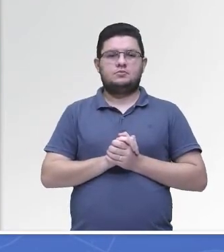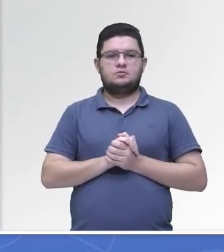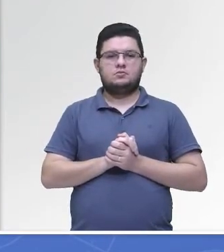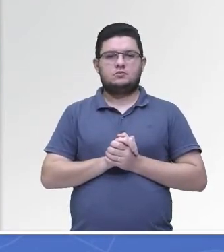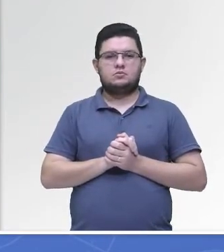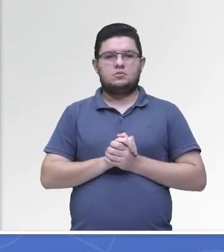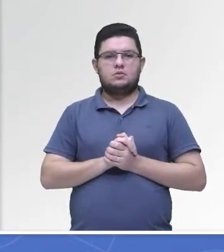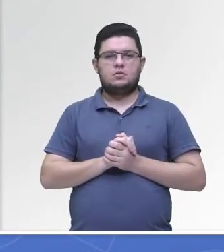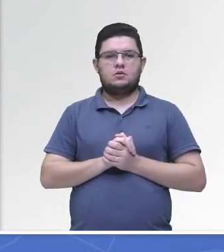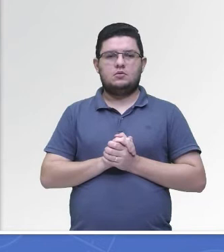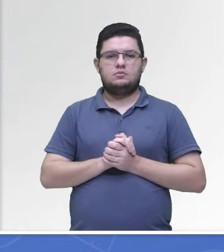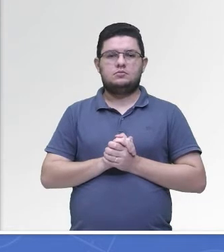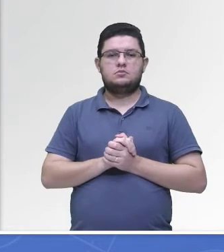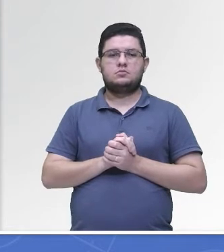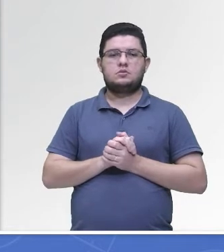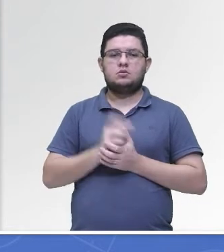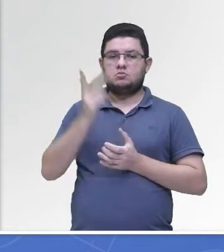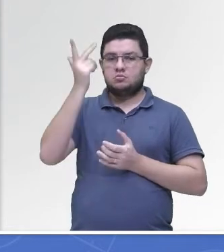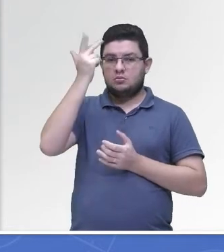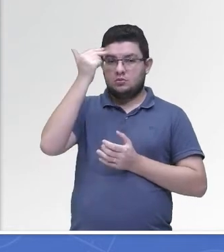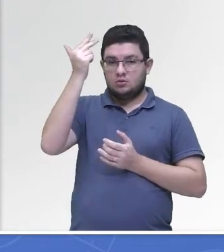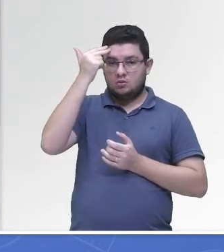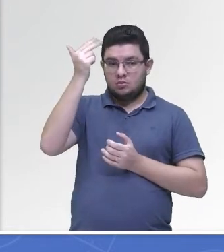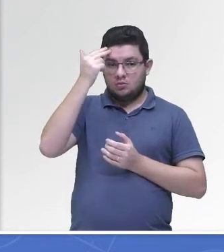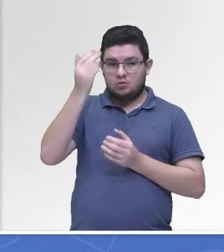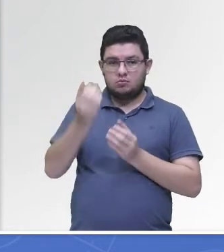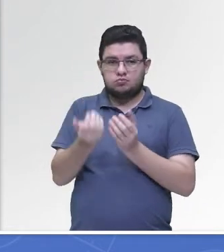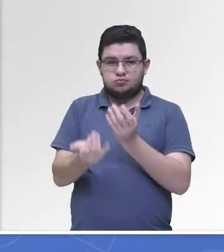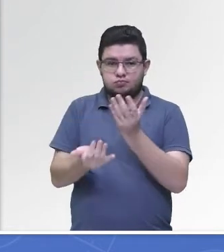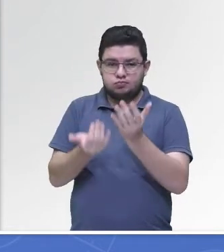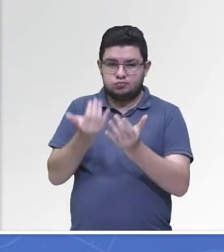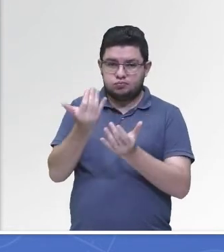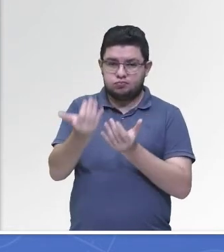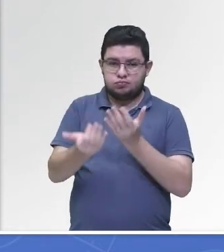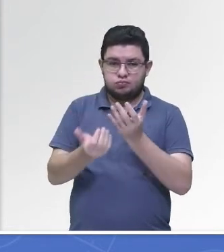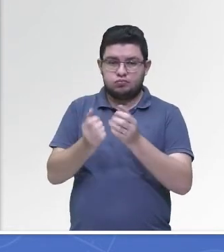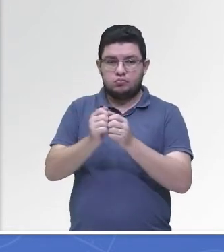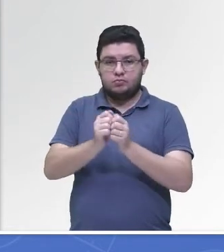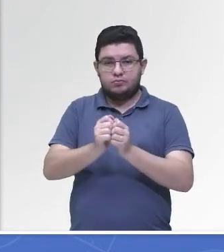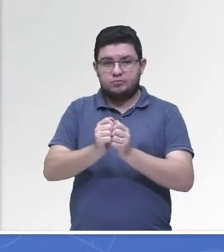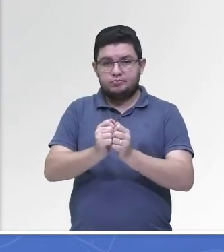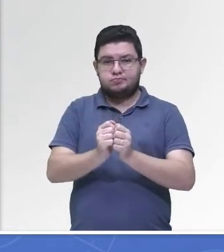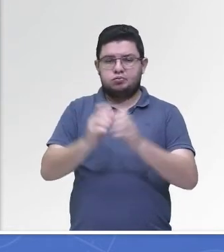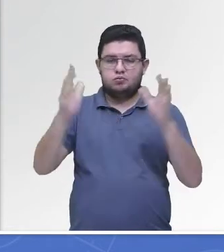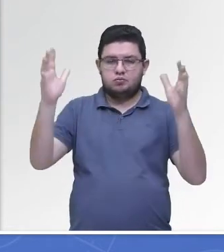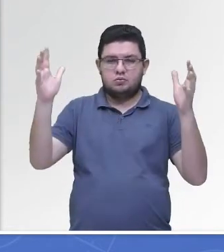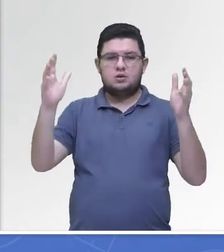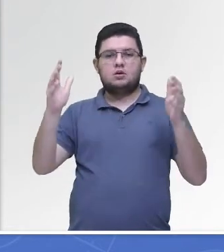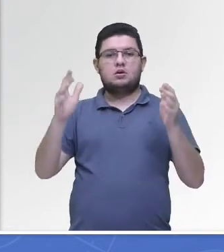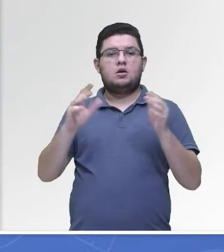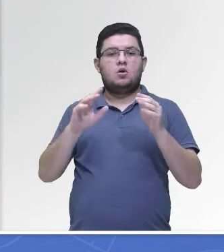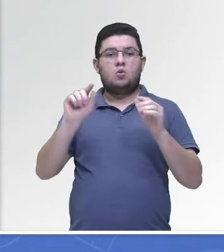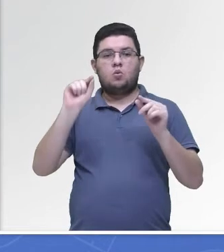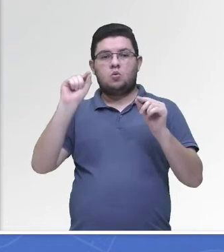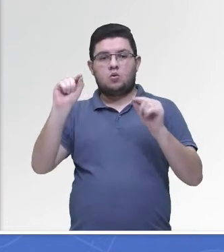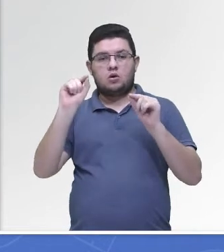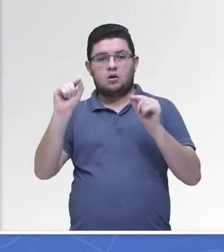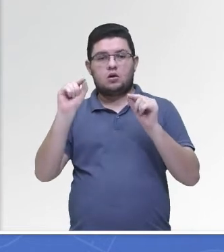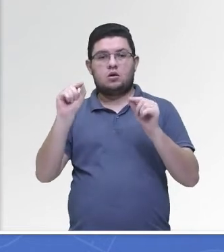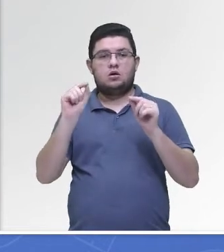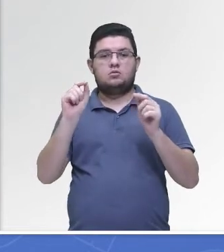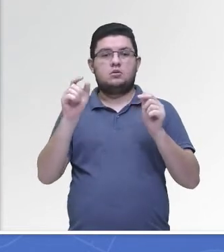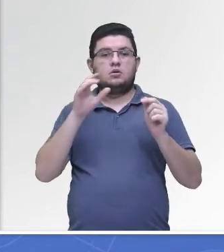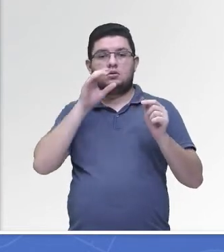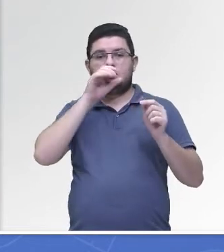A combustão espontânea ou muito rápida, chamada detonação, reduz a eficiência e aumenta o desgaste